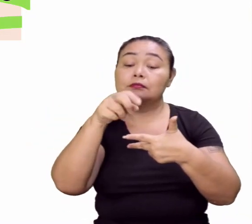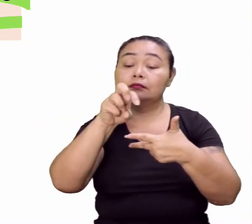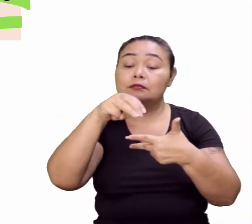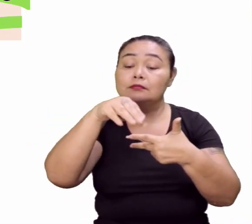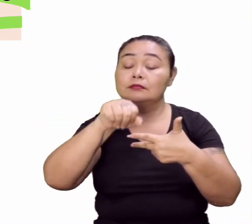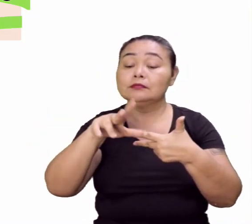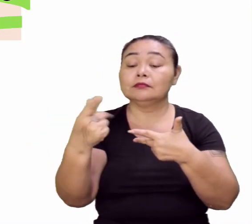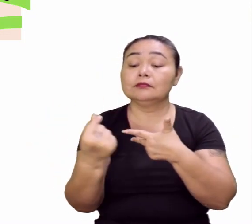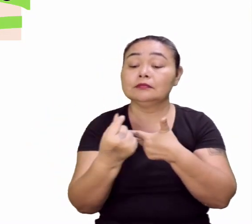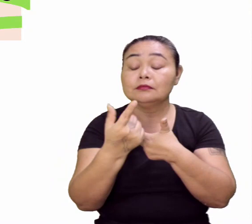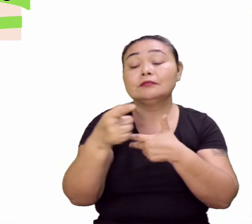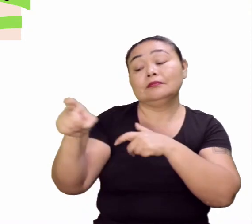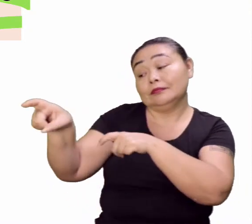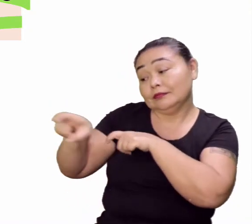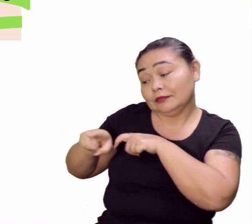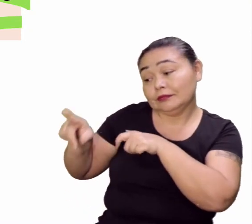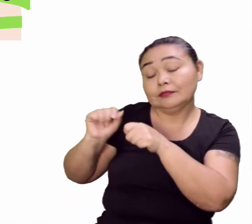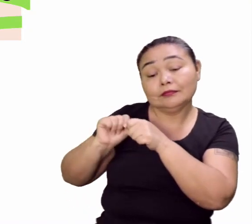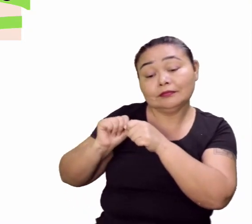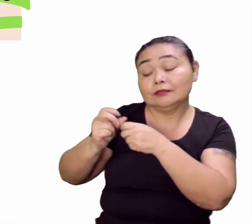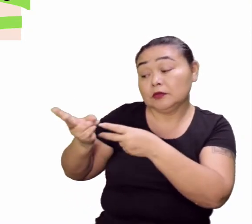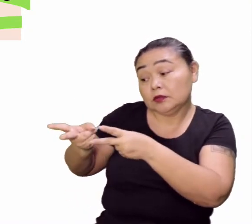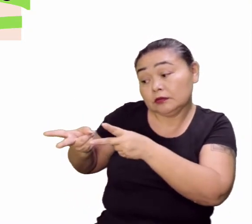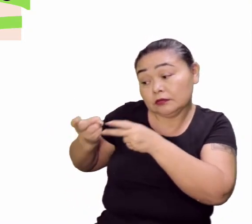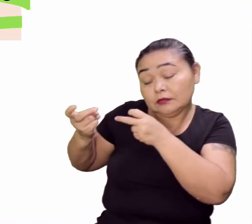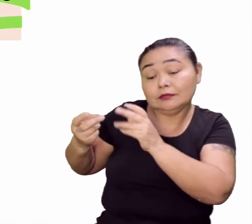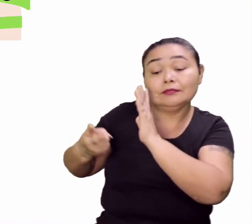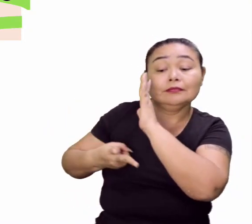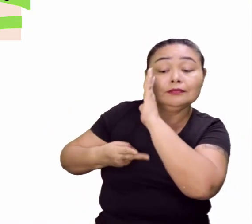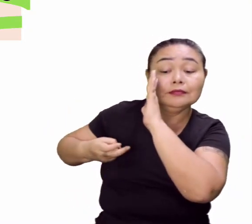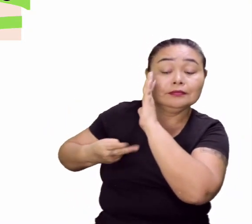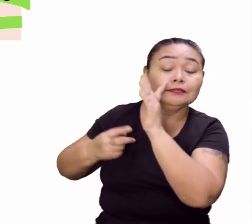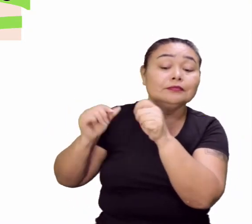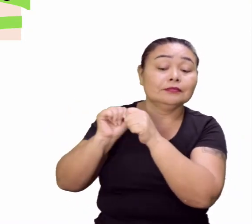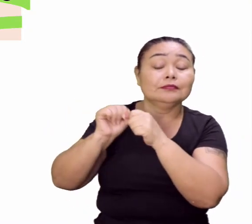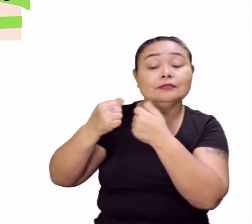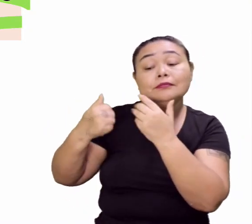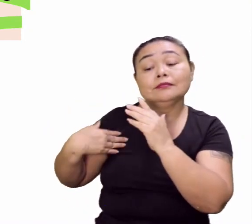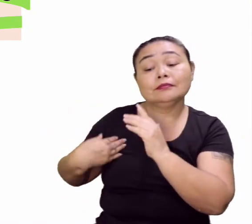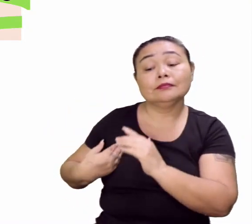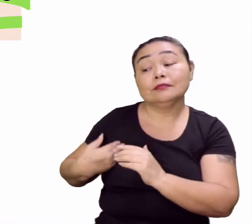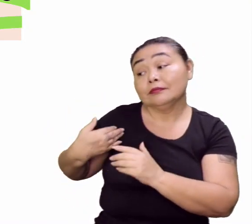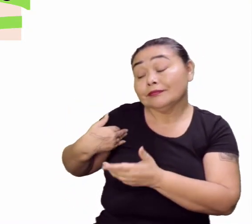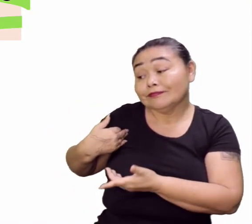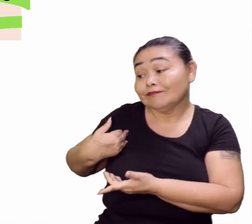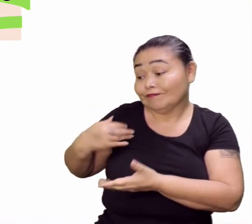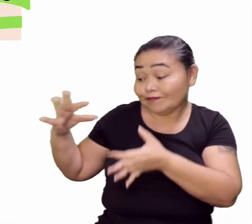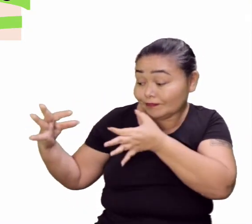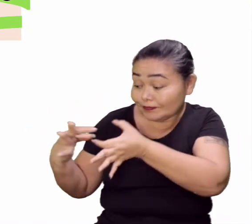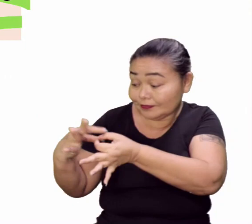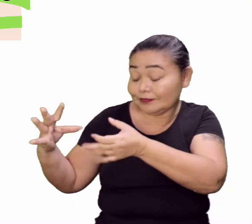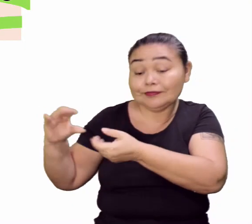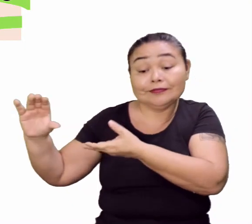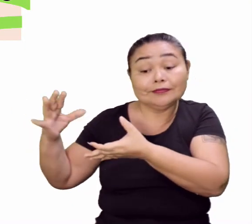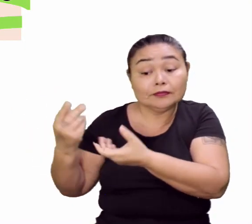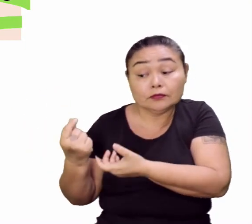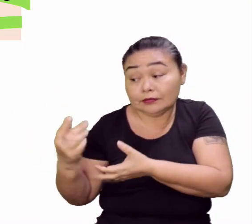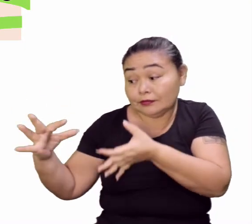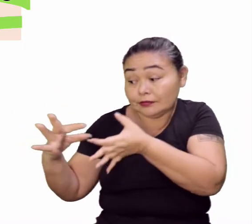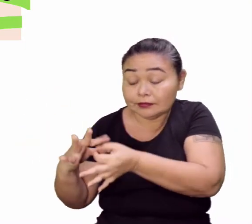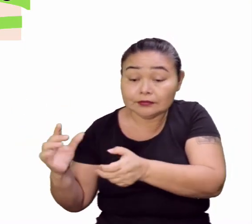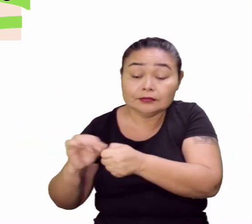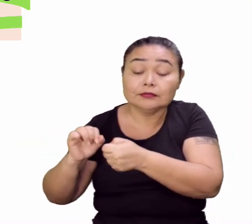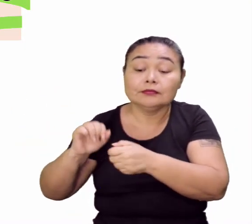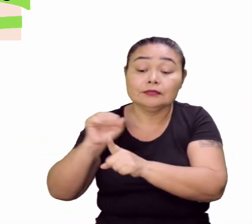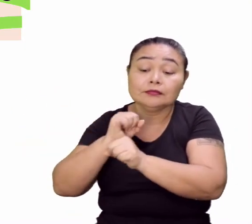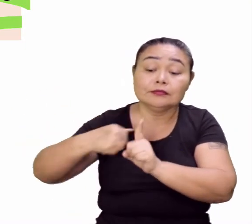da economia. Agricultura, o extrativismo, né? Então, pessoas vivem ainda muito disso. E a gente sabe que uma sociedade que